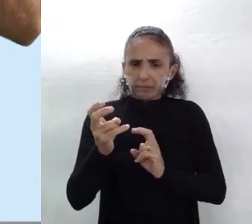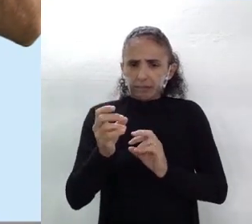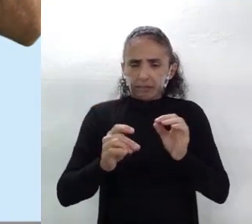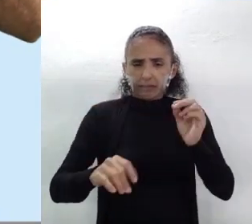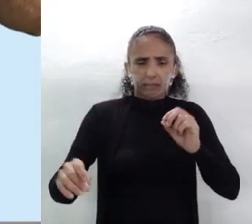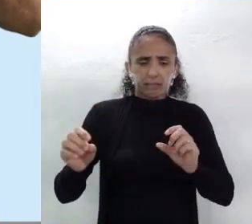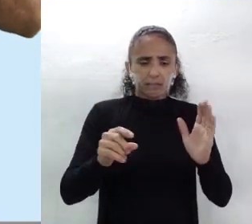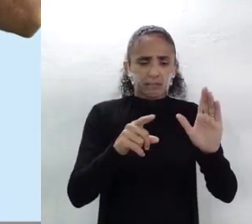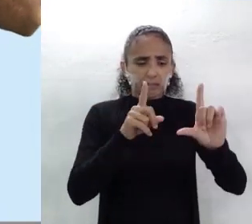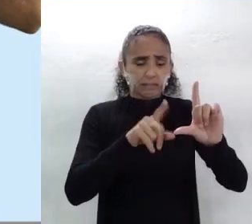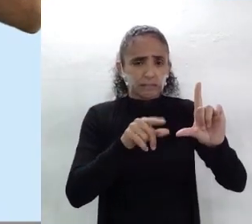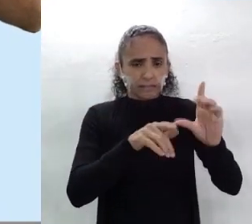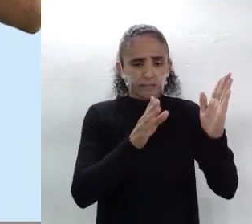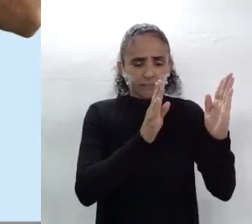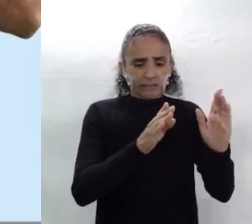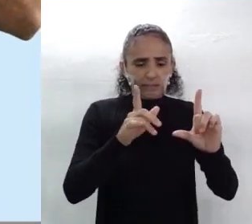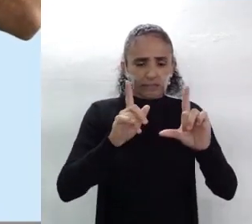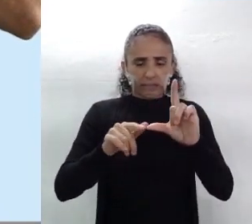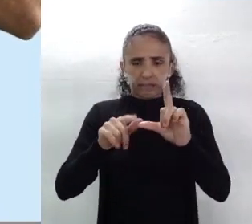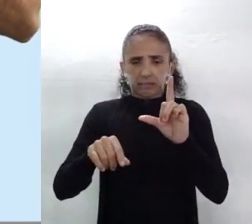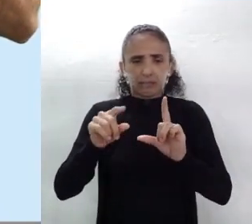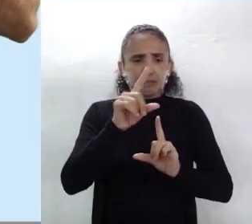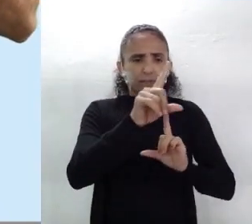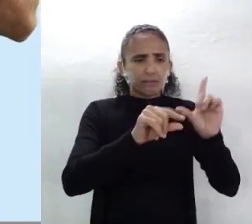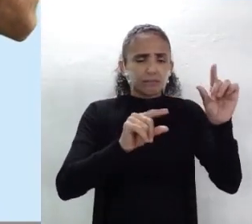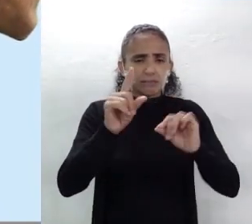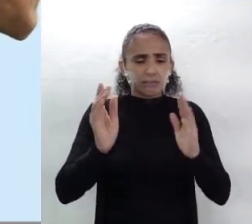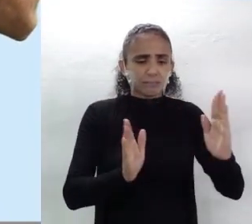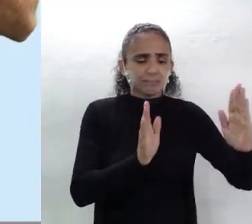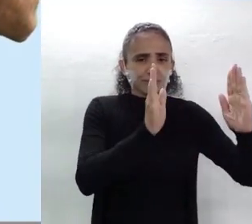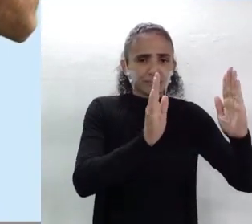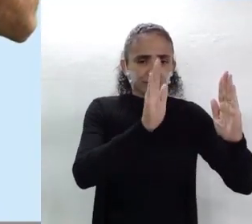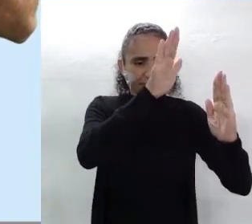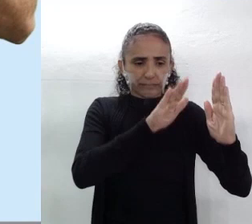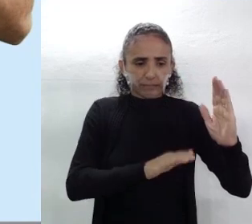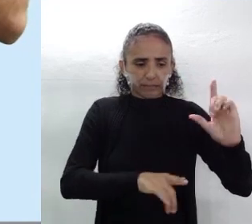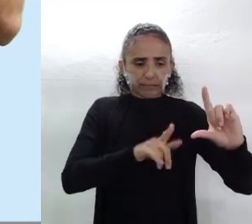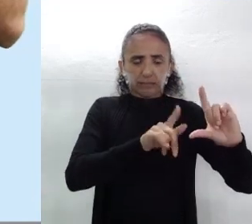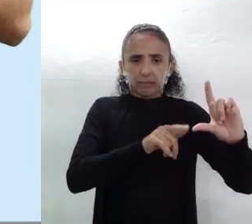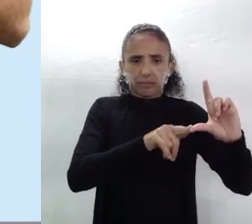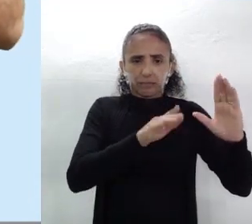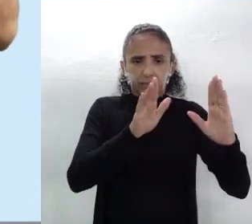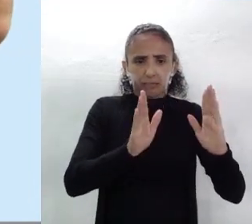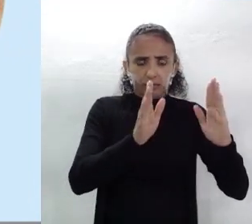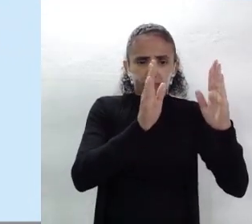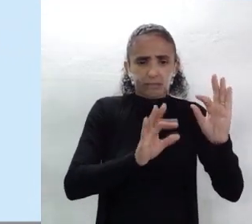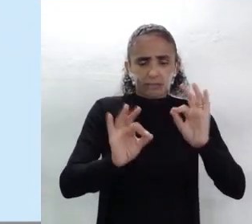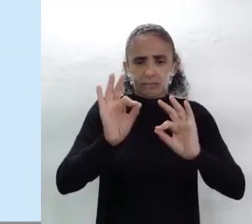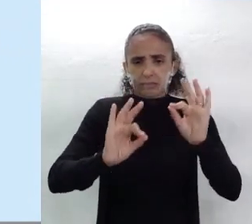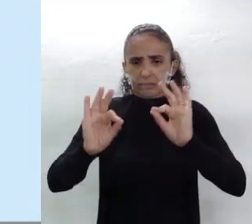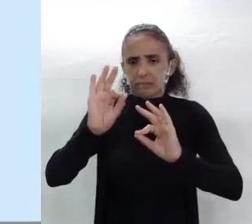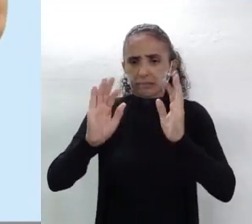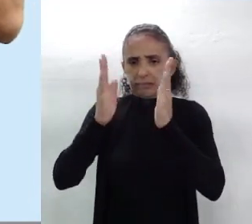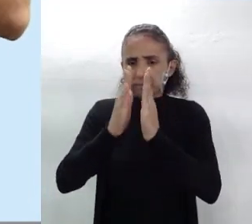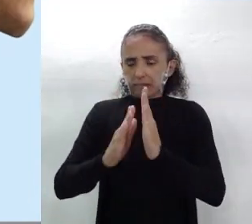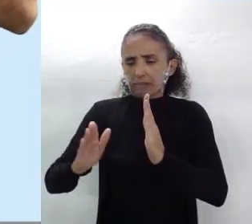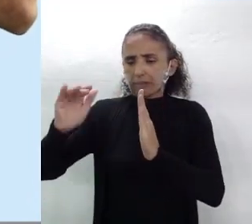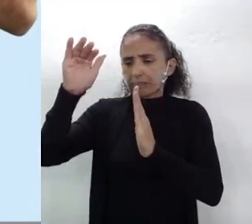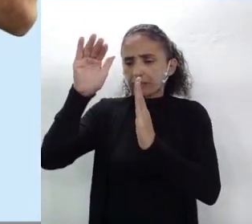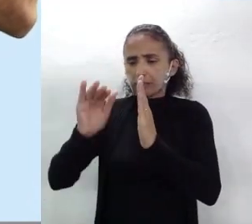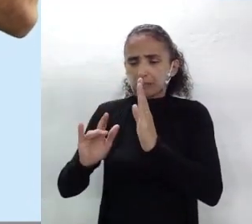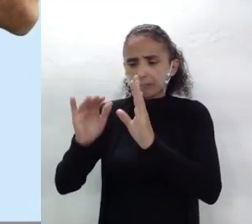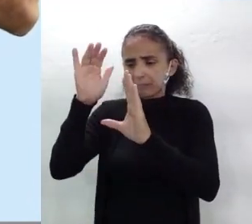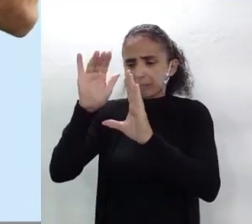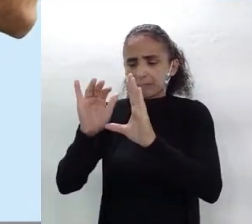incógnita de um lado e do outro, você escolhe um lado para deixar incógnita. Geralmente, como eu já falei, é desse lado esquerdo. Então